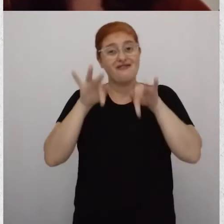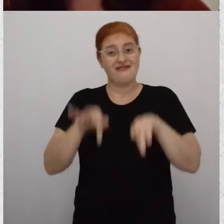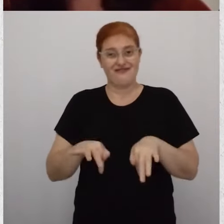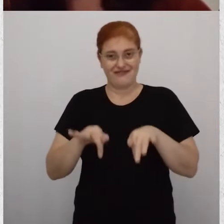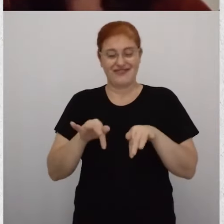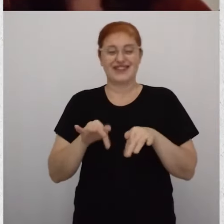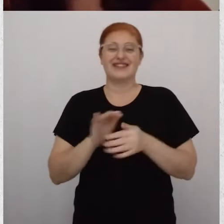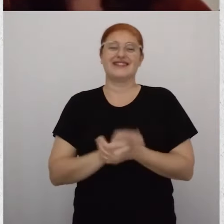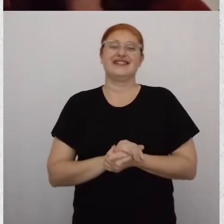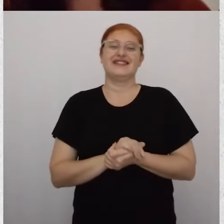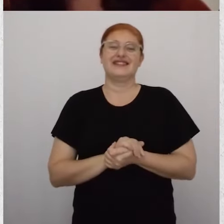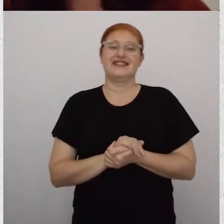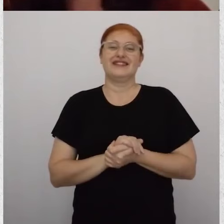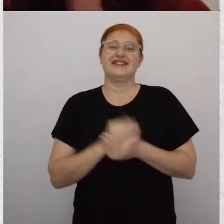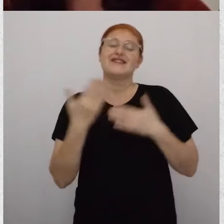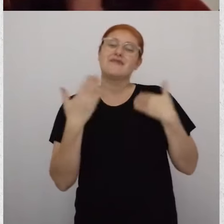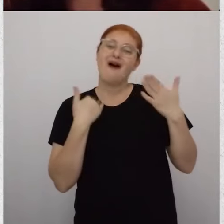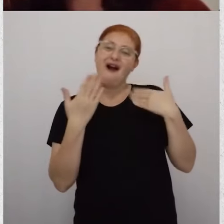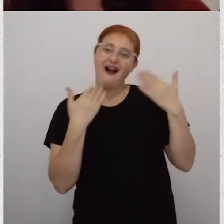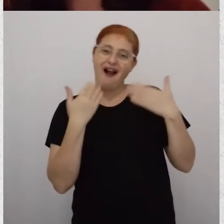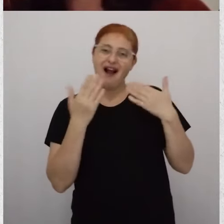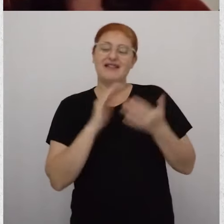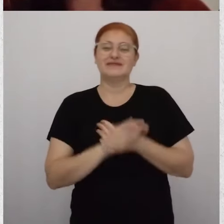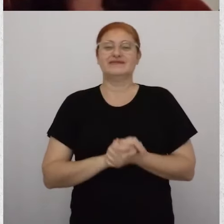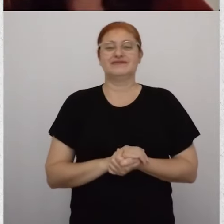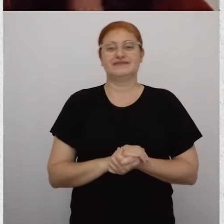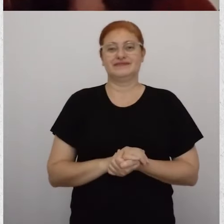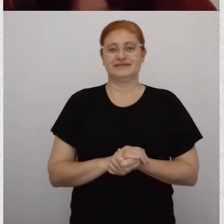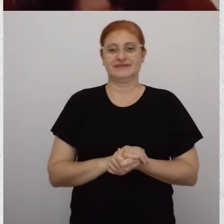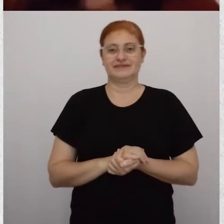final dessa nossa conversa.